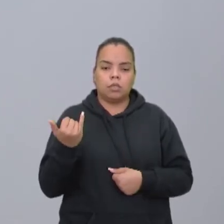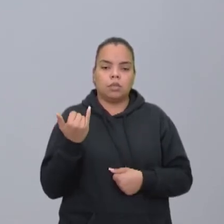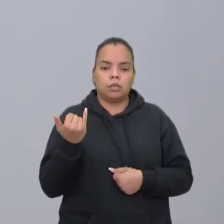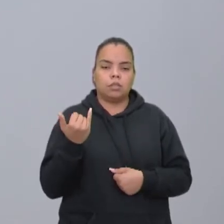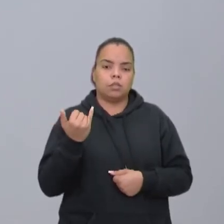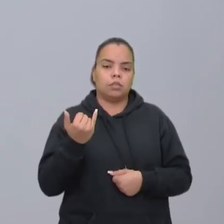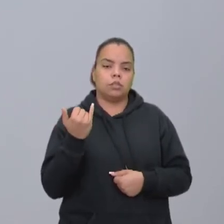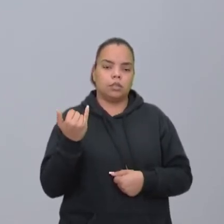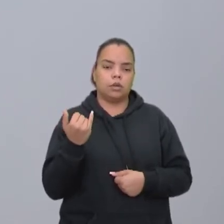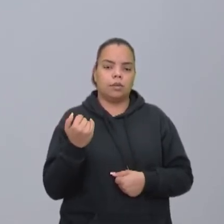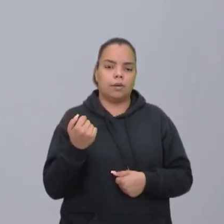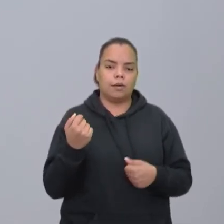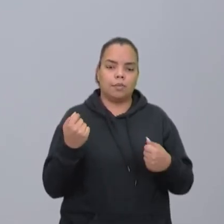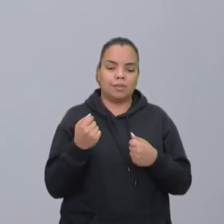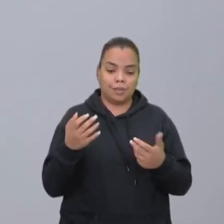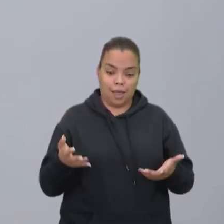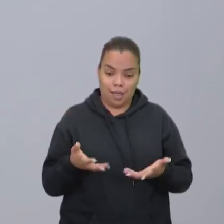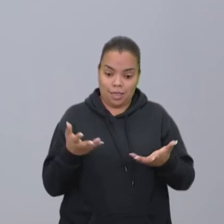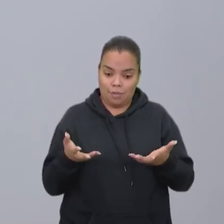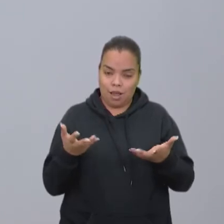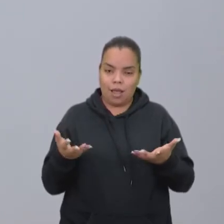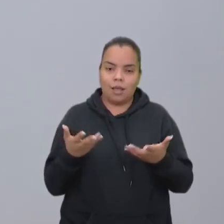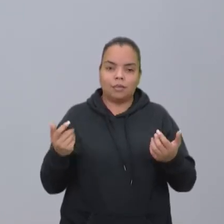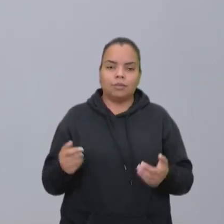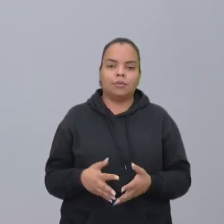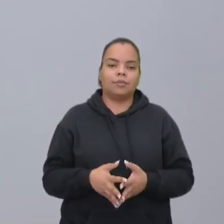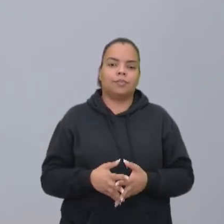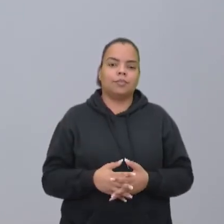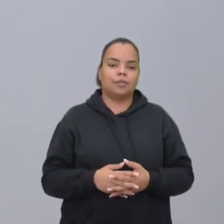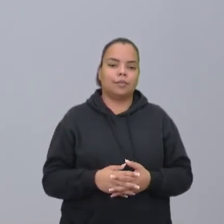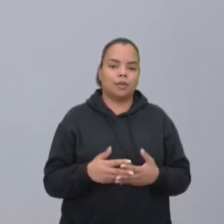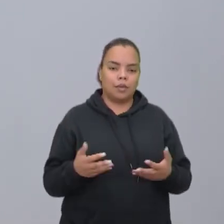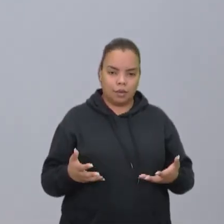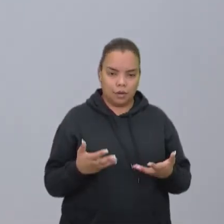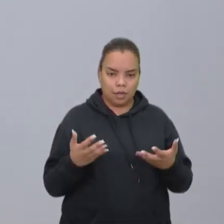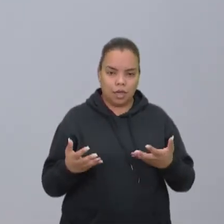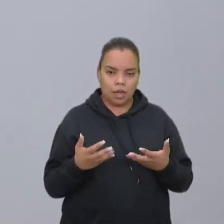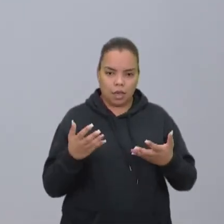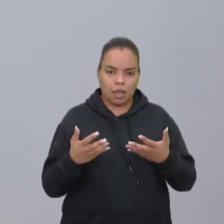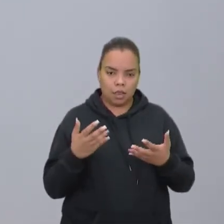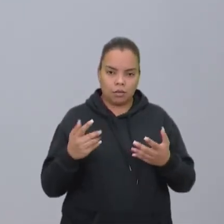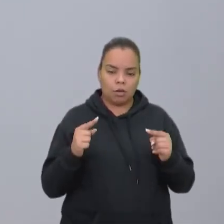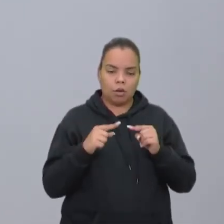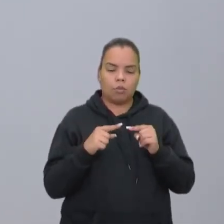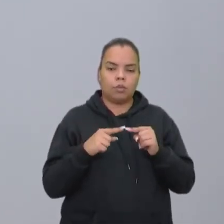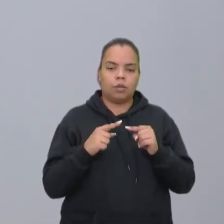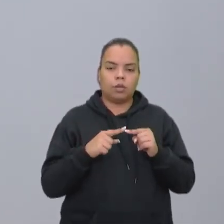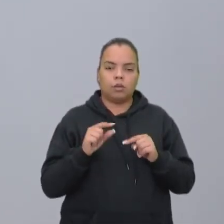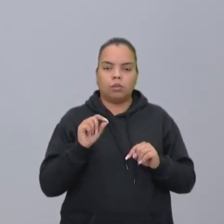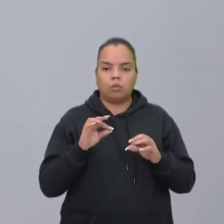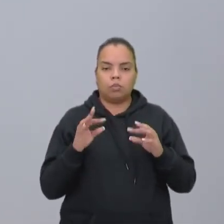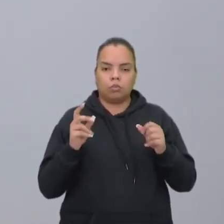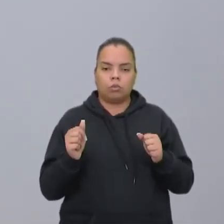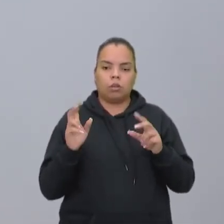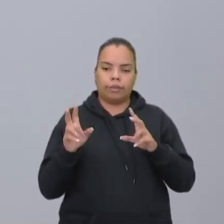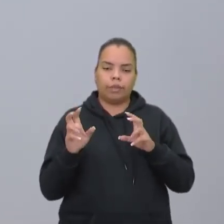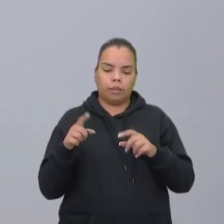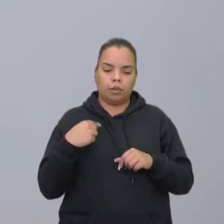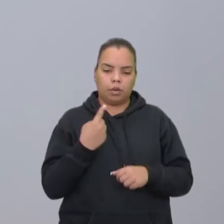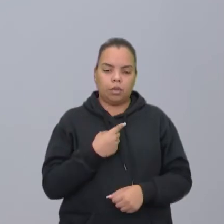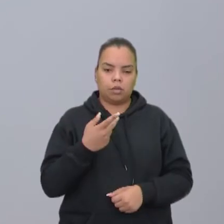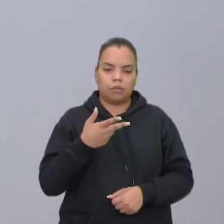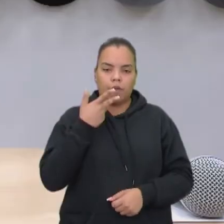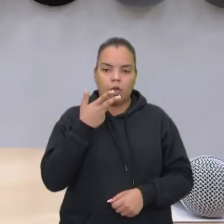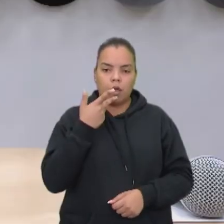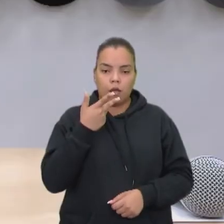que estar aí animado, né? A gente tem que estar aí condizente com o que a gente quer falar. né, o nosso espírito, o nosso humor,